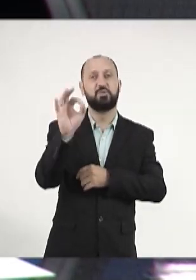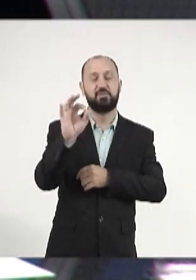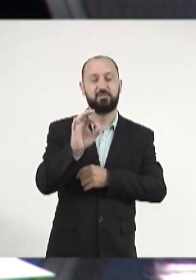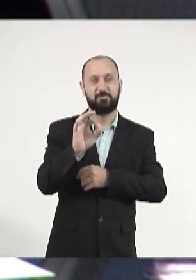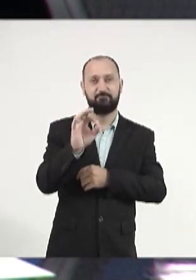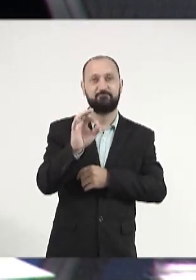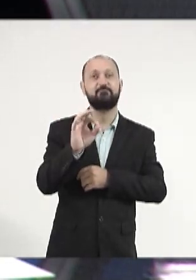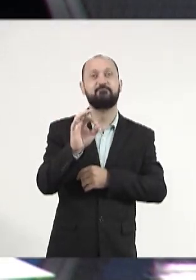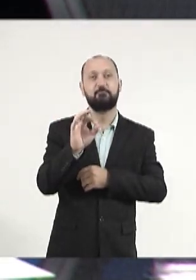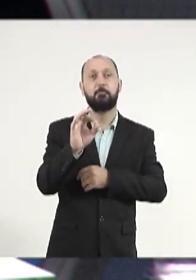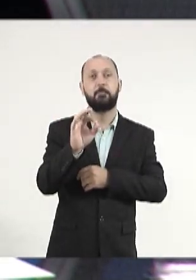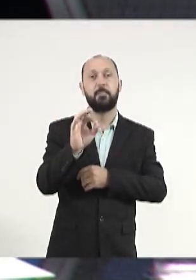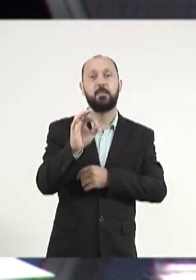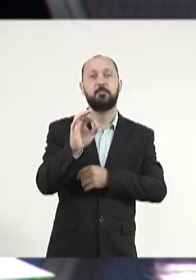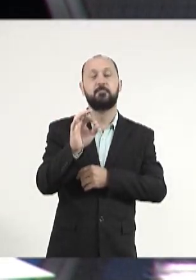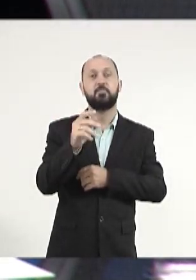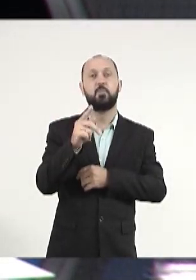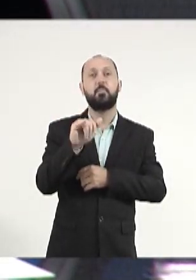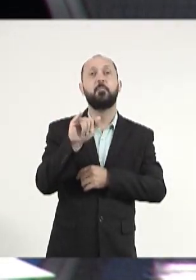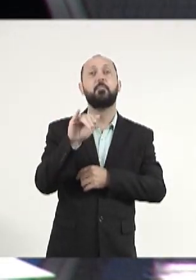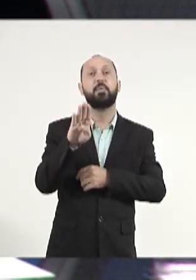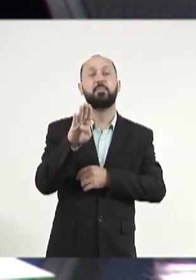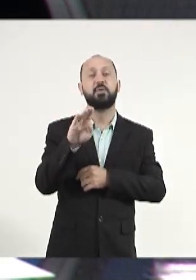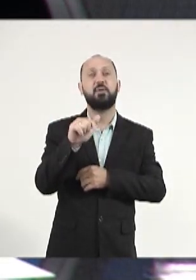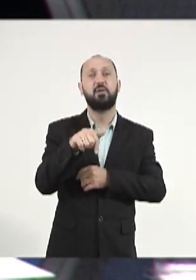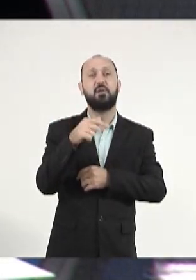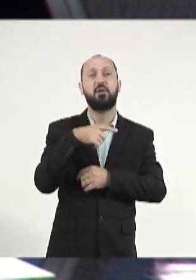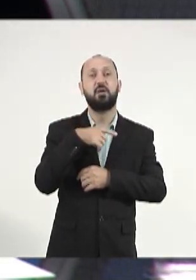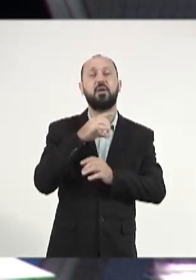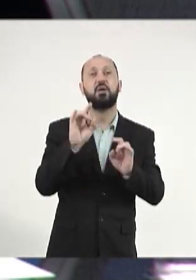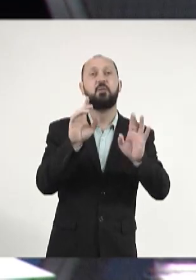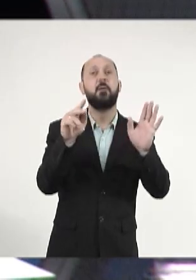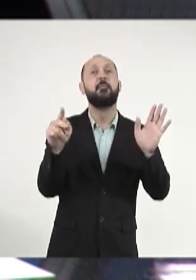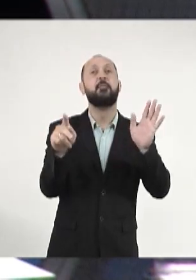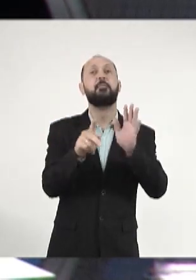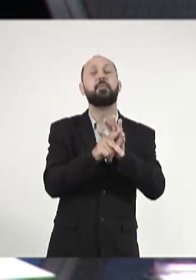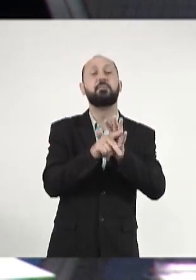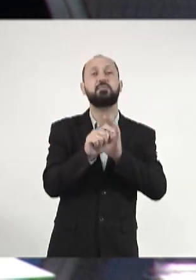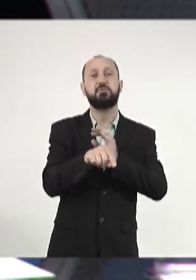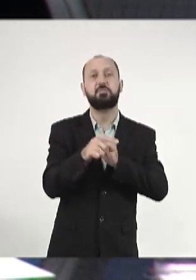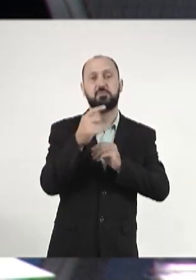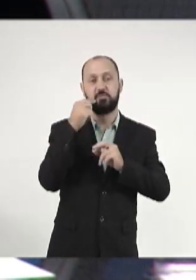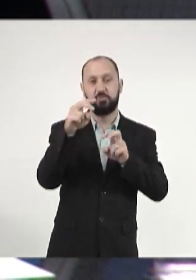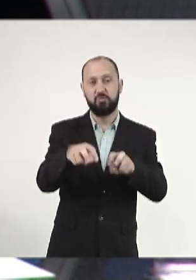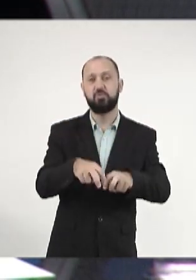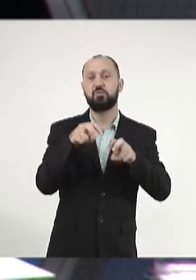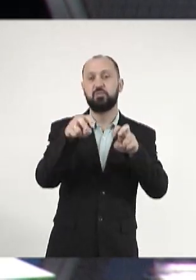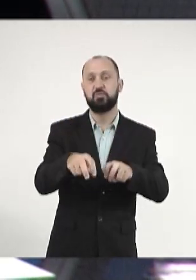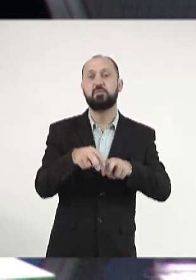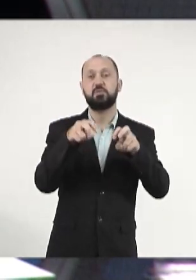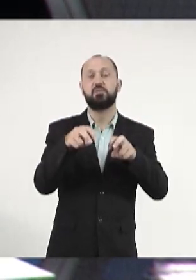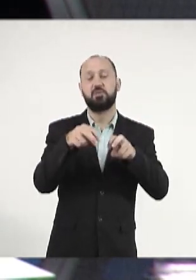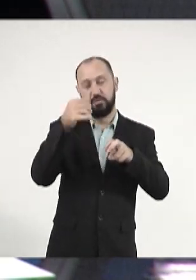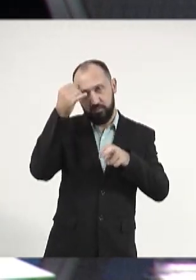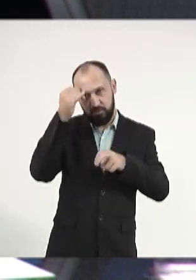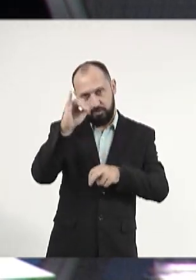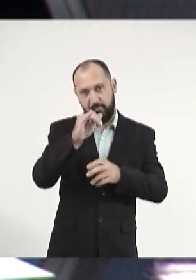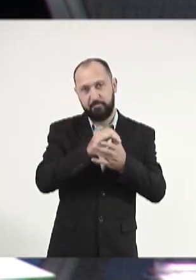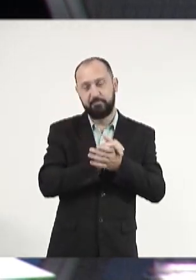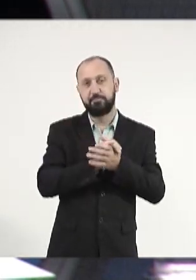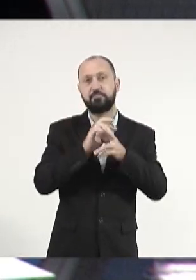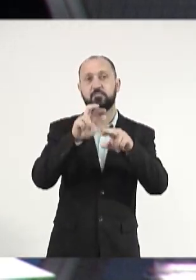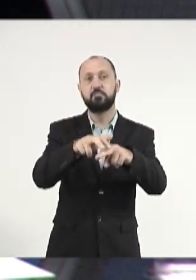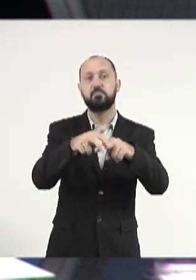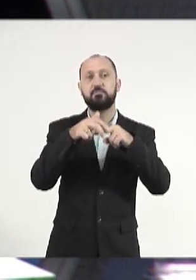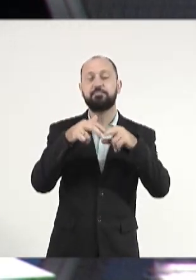40% do seu PIB é exclusivamente da agricultura e da pecuária. E para